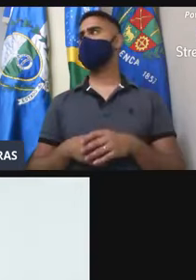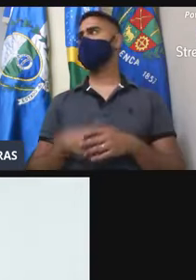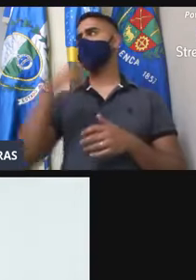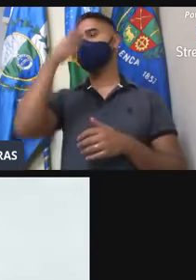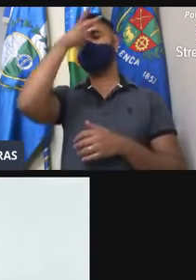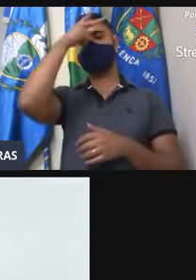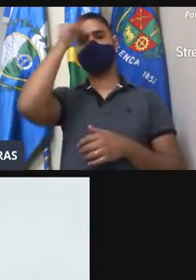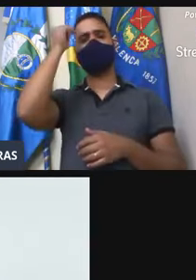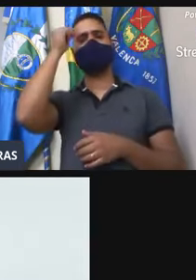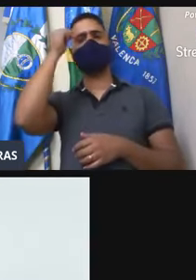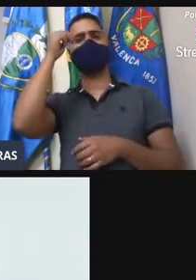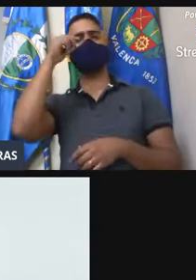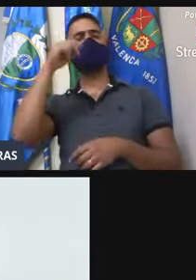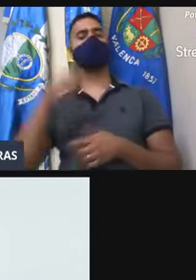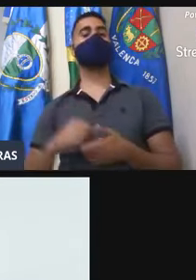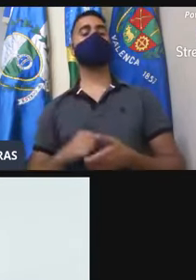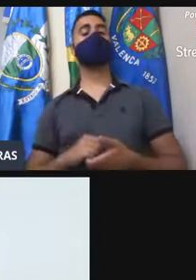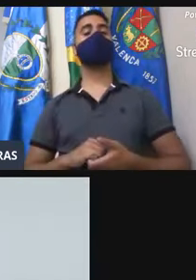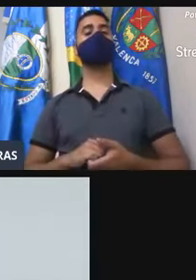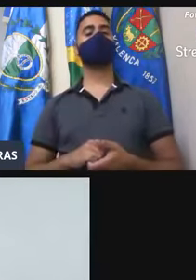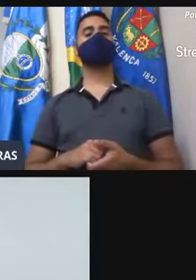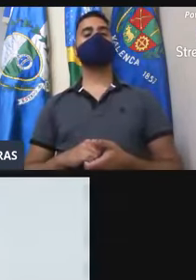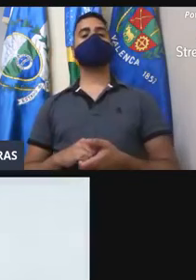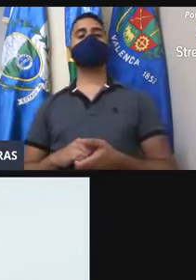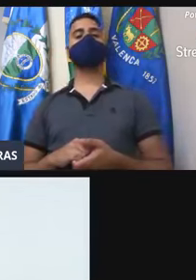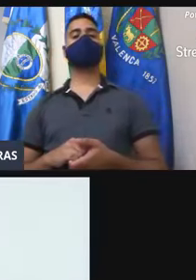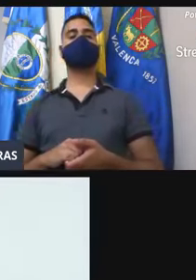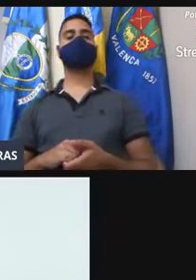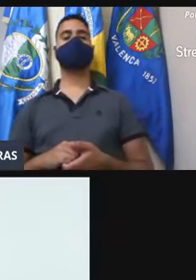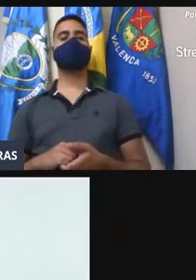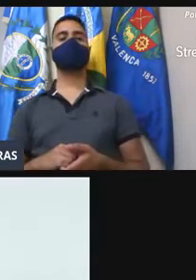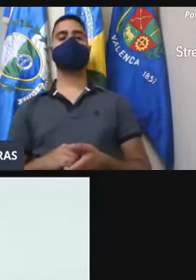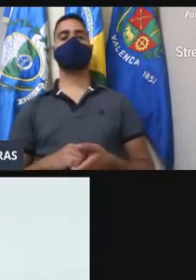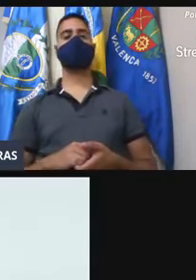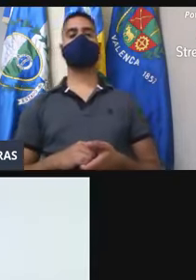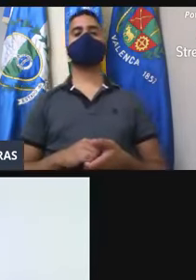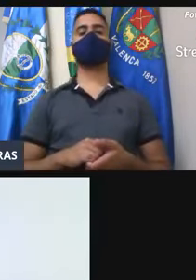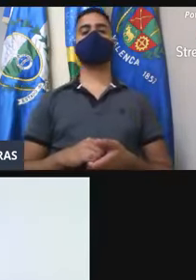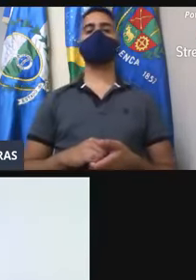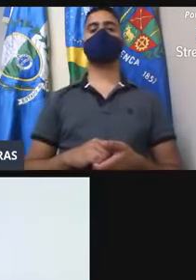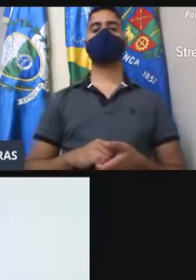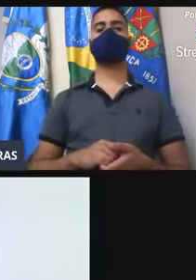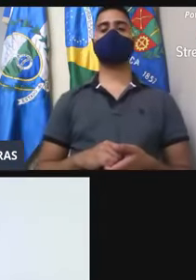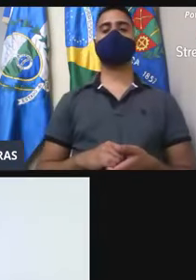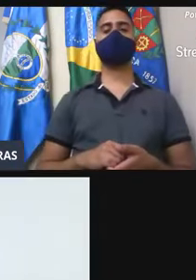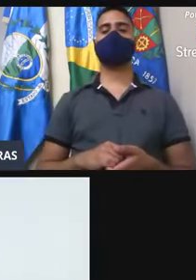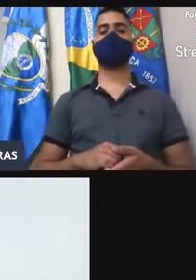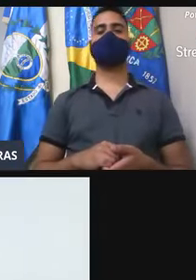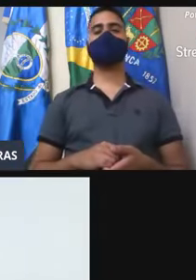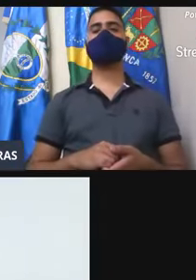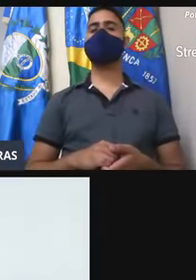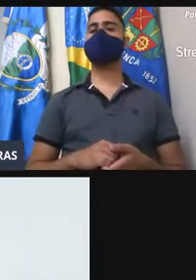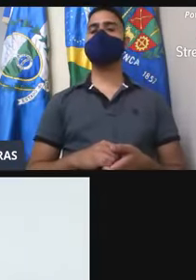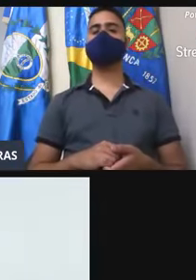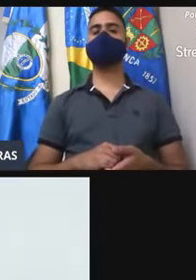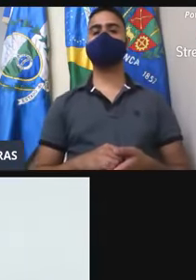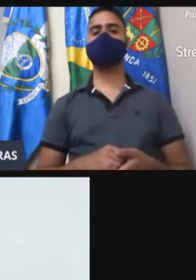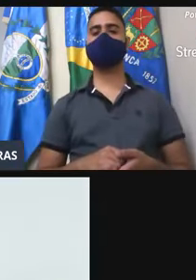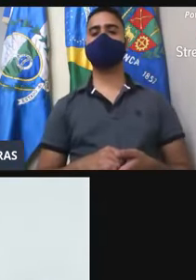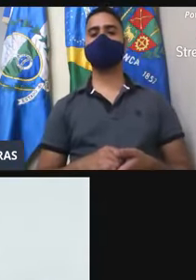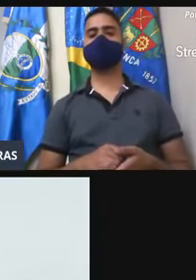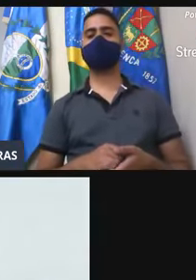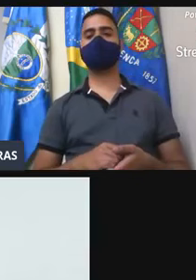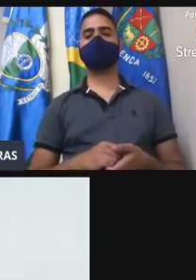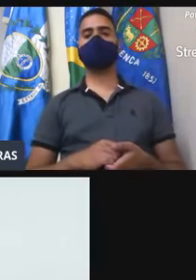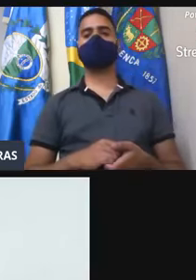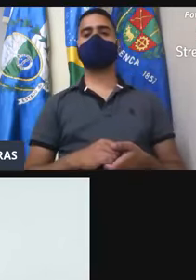importância, prefeito Fernandinho Graça, secretário de Serviço Público, para fazer essa retomada